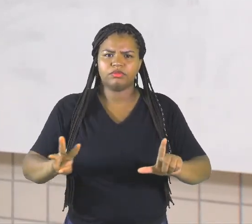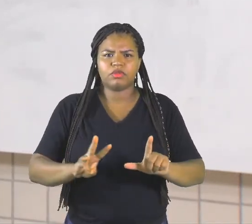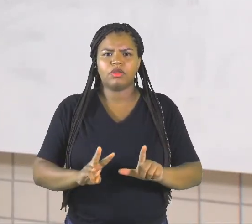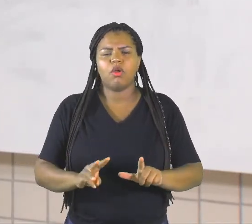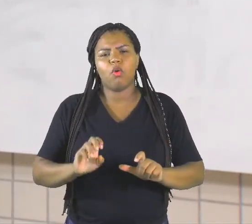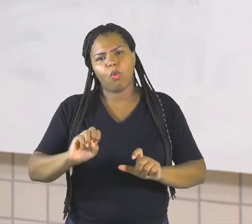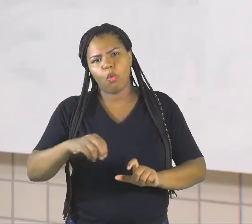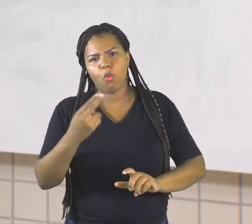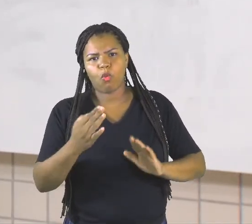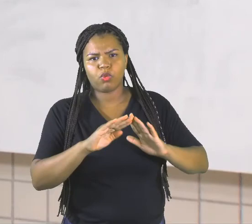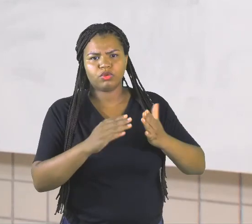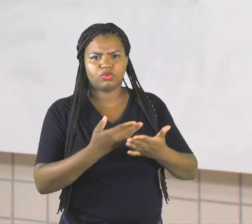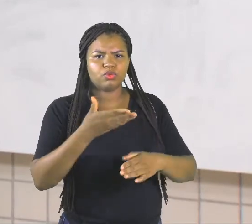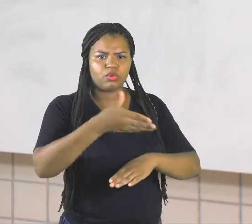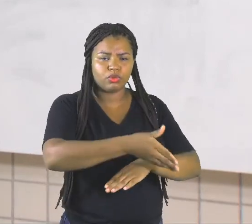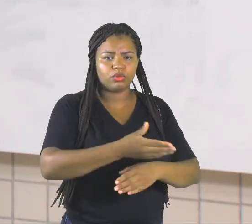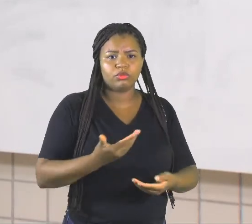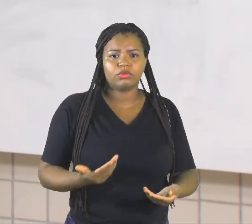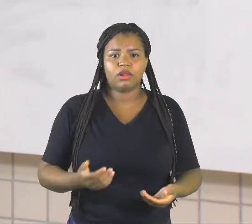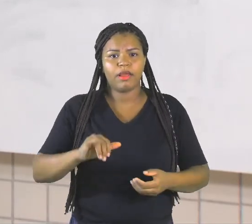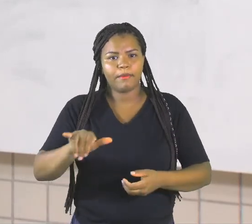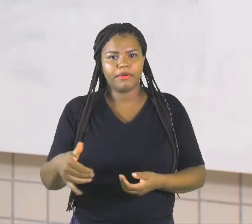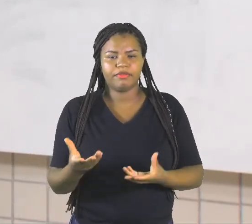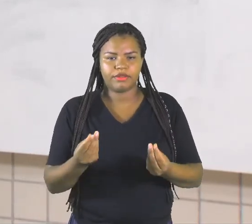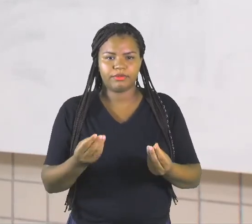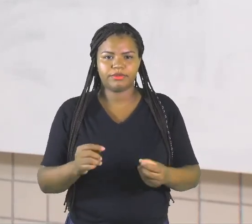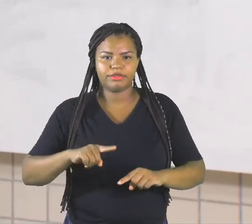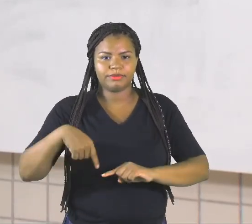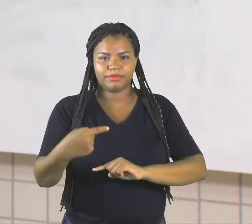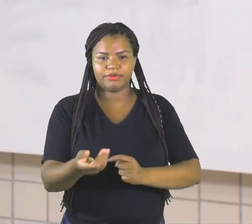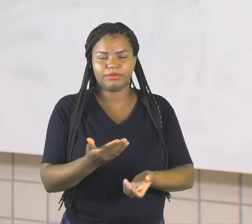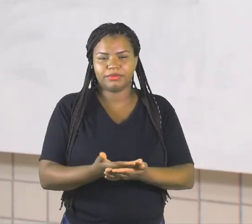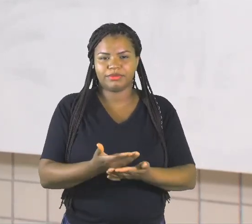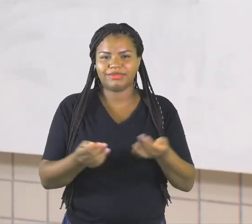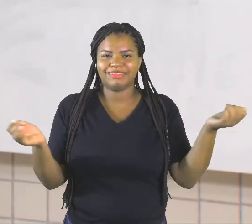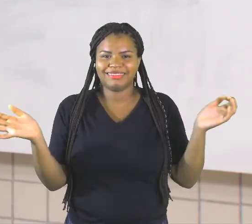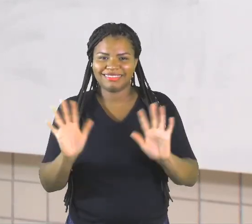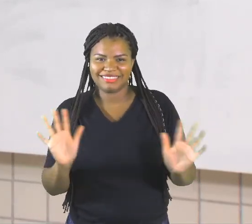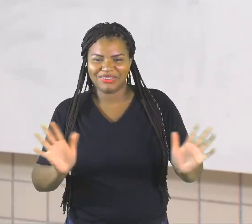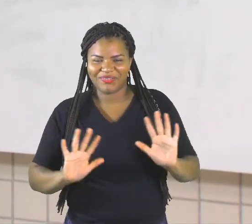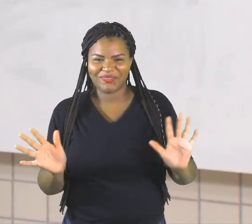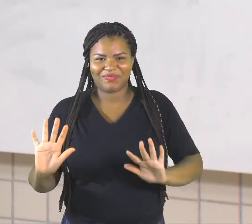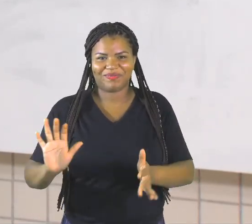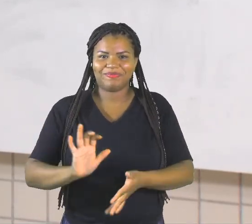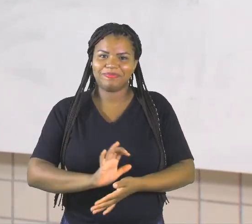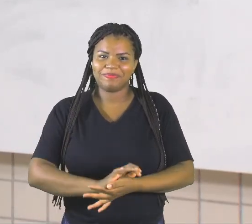na escola e assim aproveitar bastante. Então, até a próxima aula e tchau para vocês.